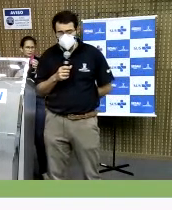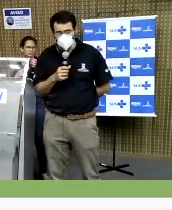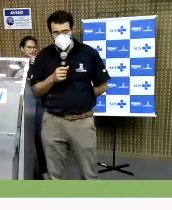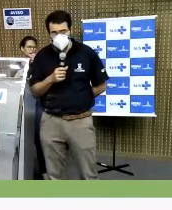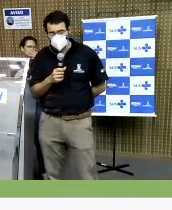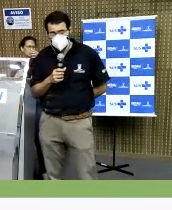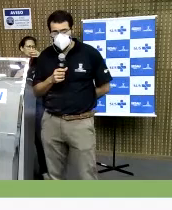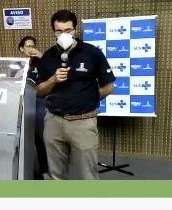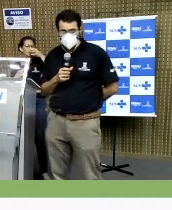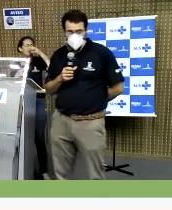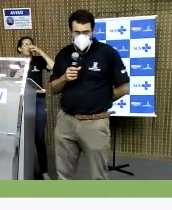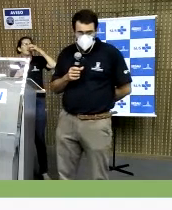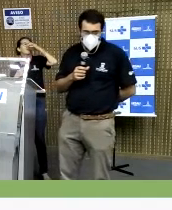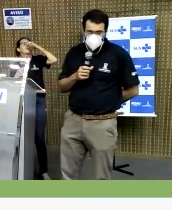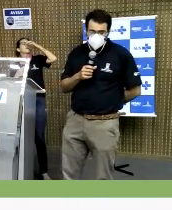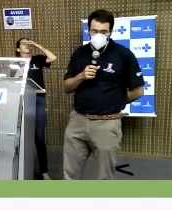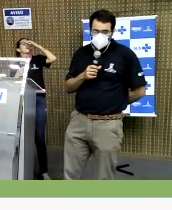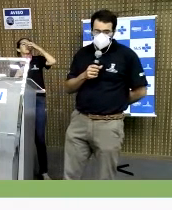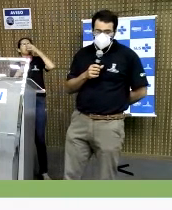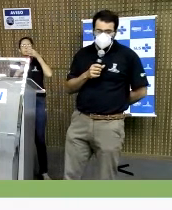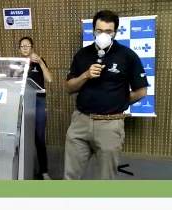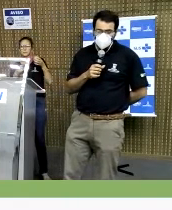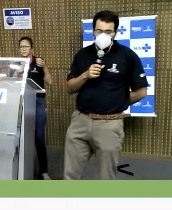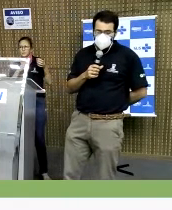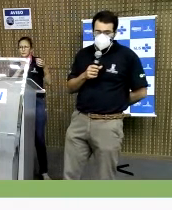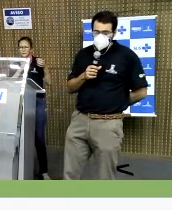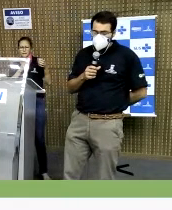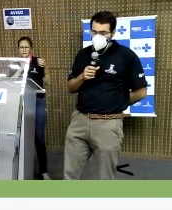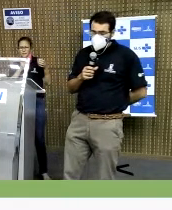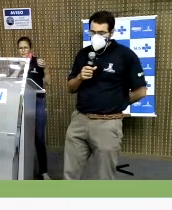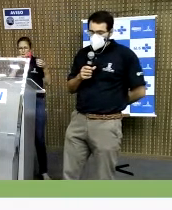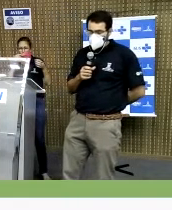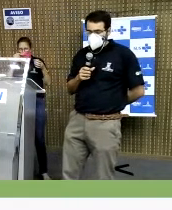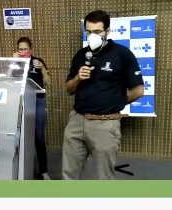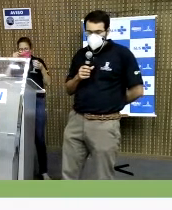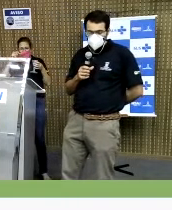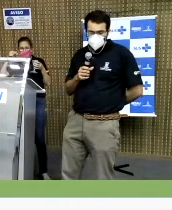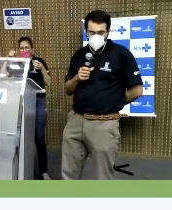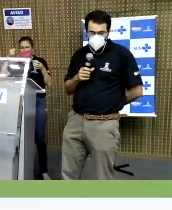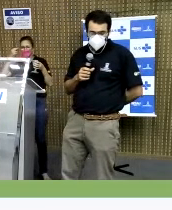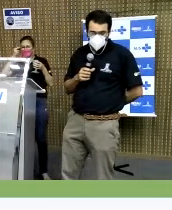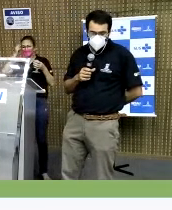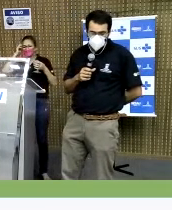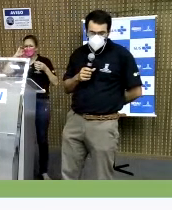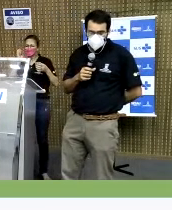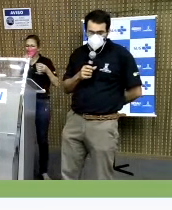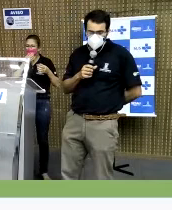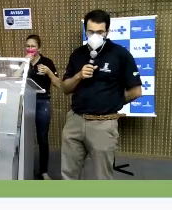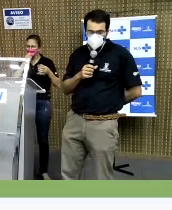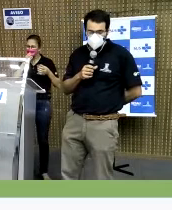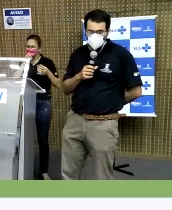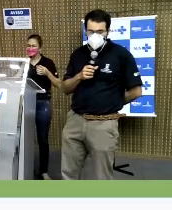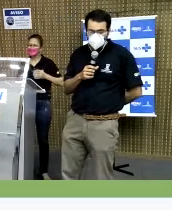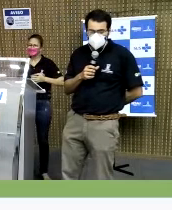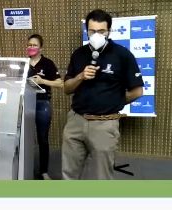7,75% no segundo quadrimestre. Cobertura de vacinal de poliomielite, indicador municipal, percentual